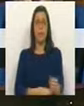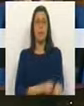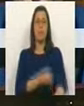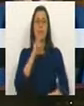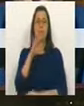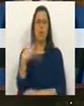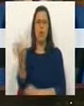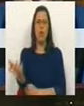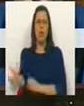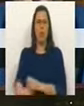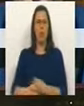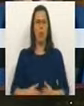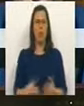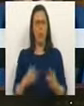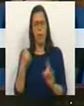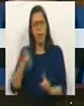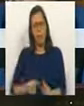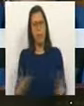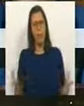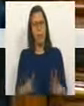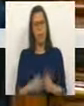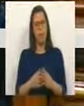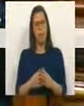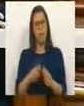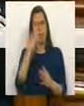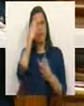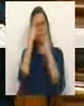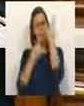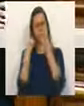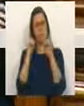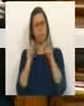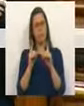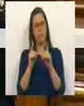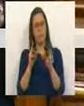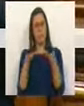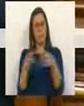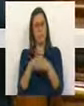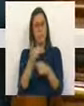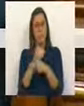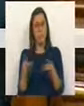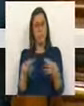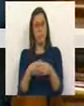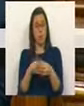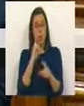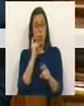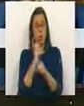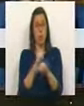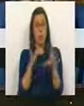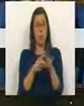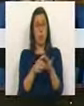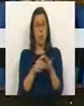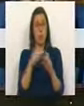É possível e deve considerar-se a concentração da